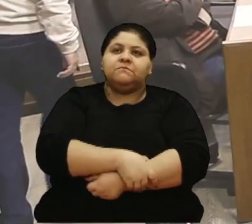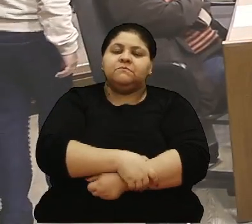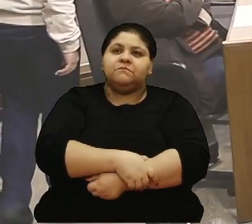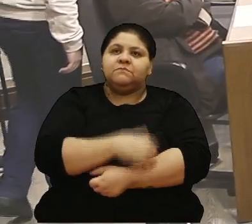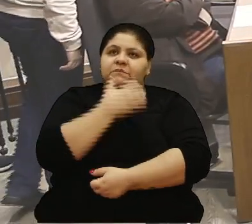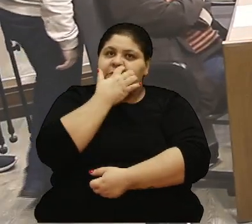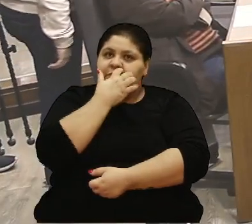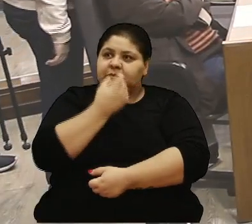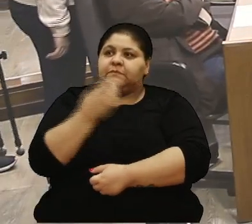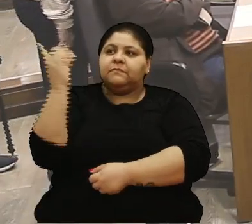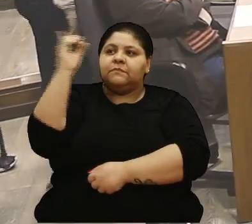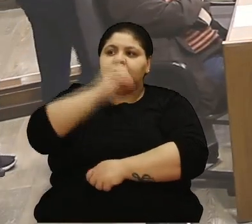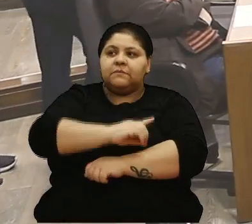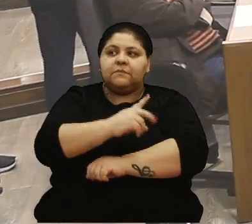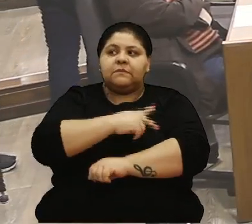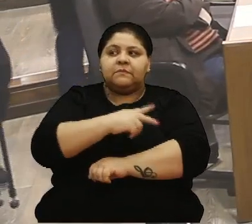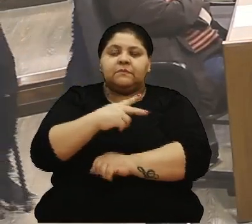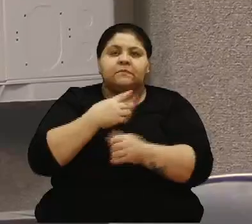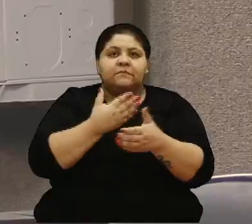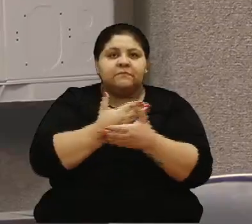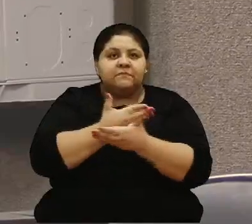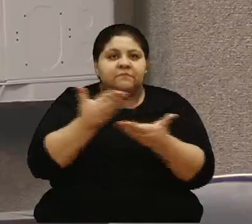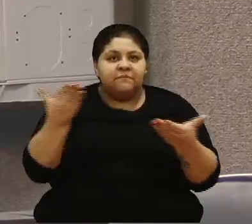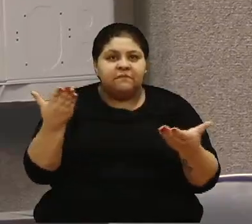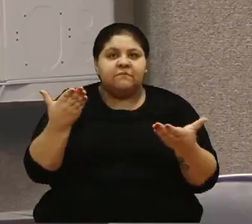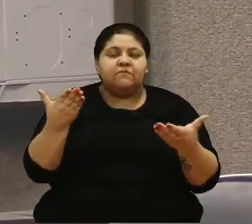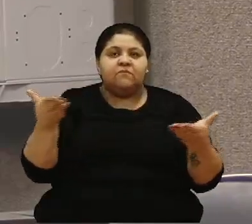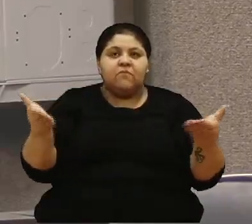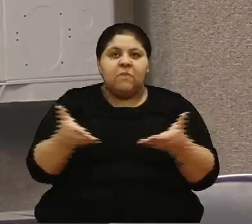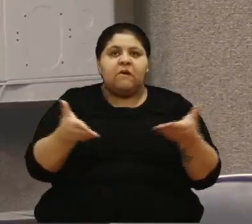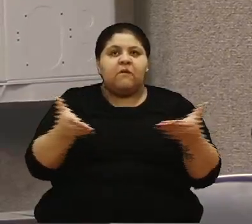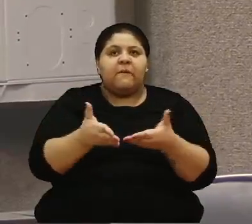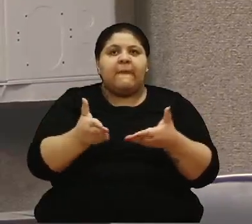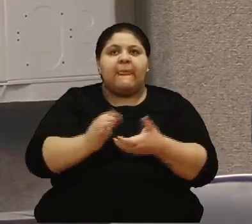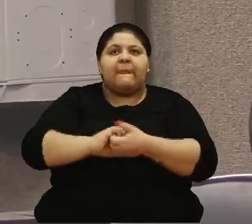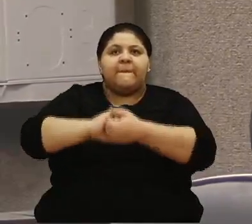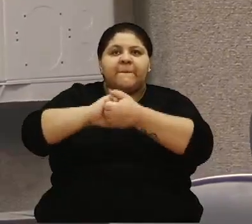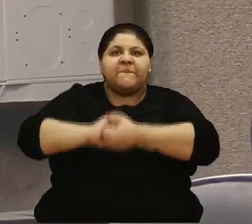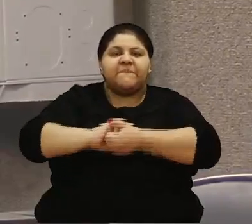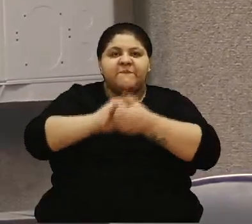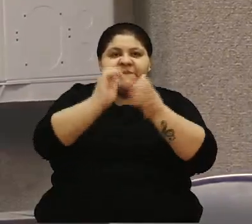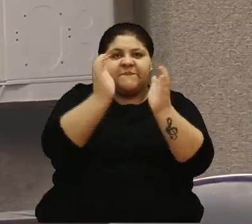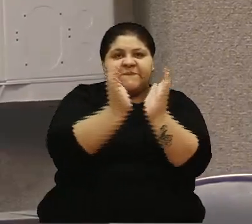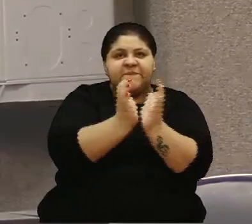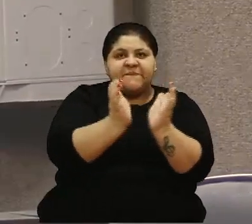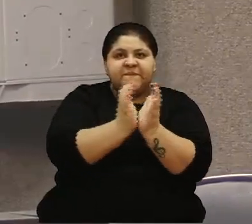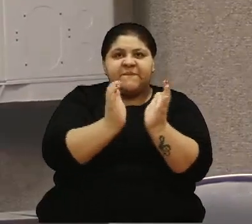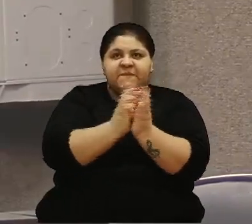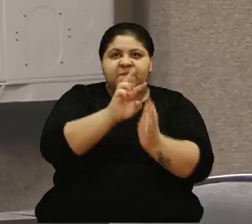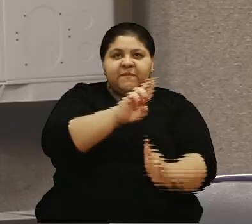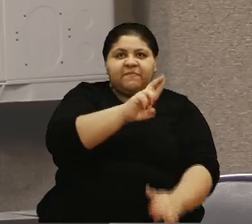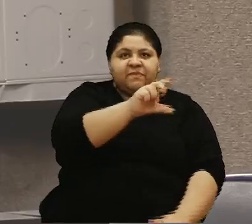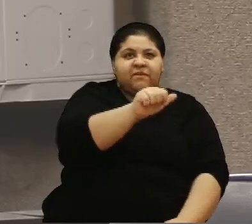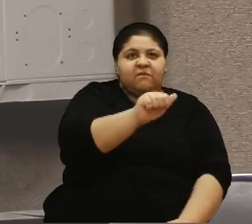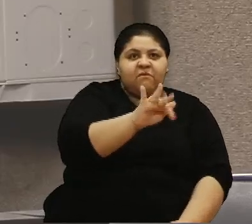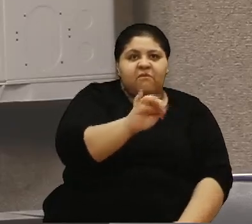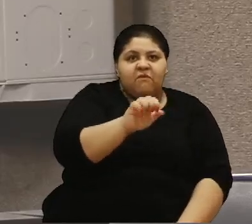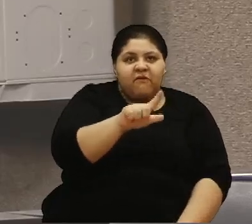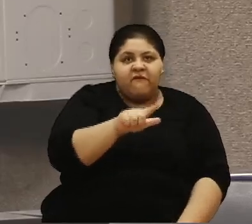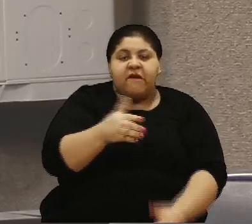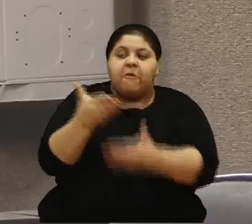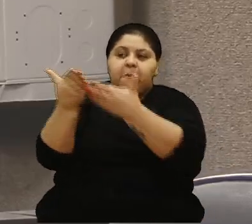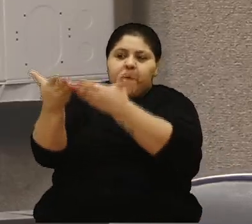Bom dia, presidente. Bom dia, nobres colegas. Eu quero saudar o colega Rafael Bado. Seja